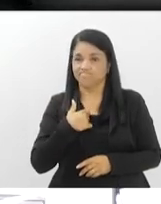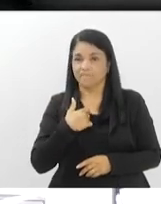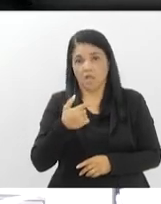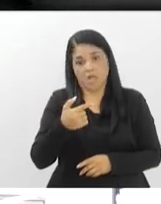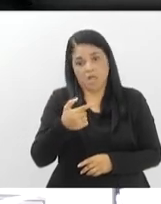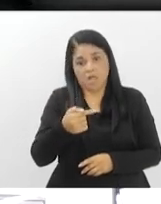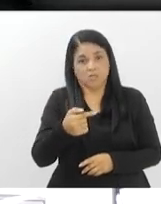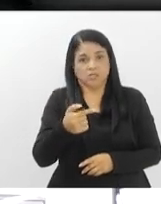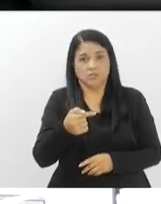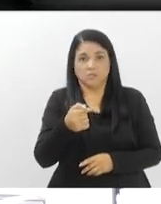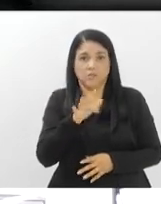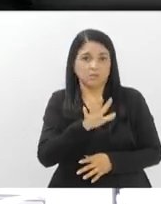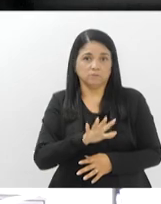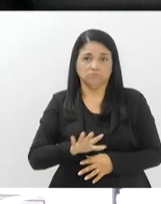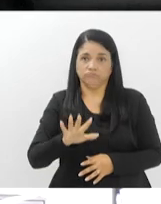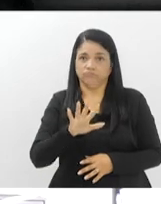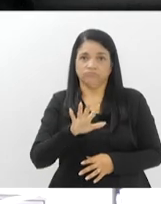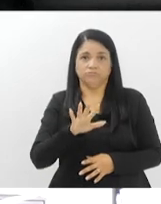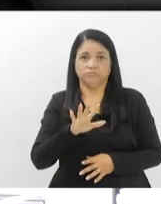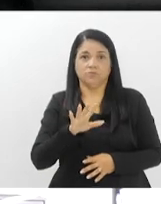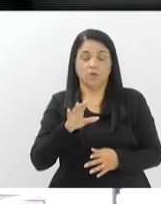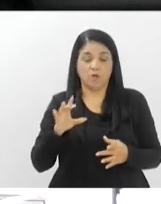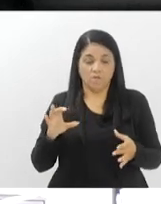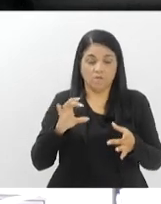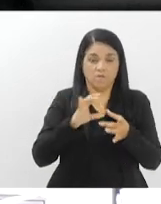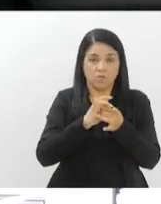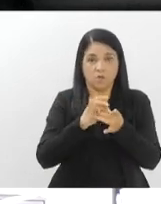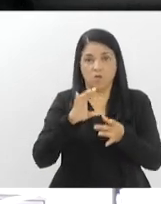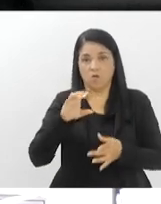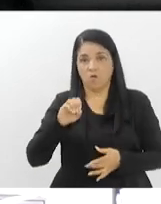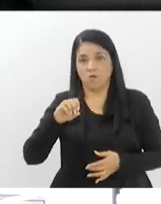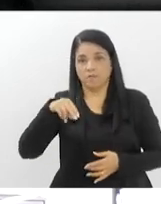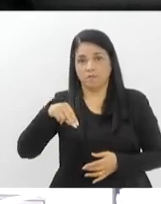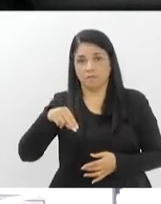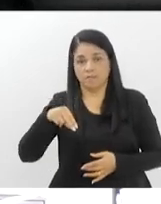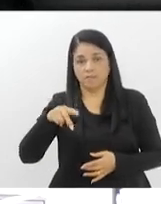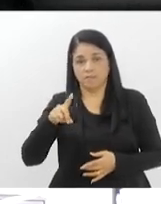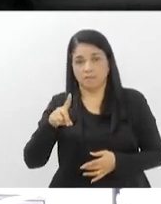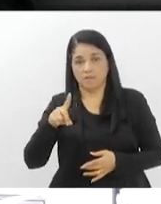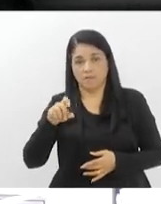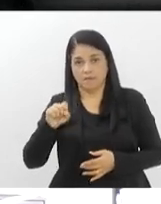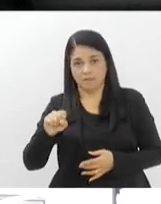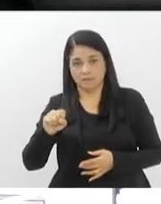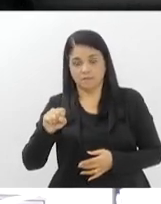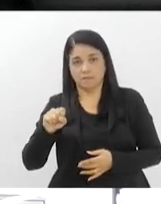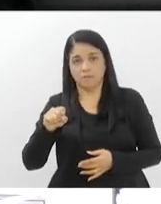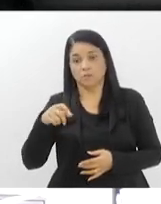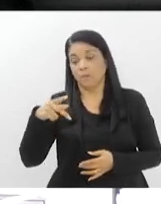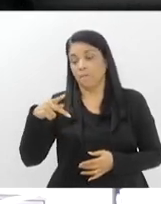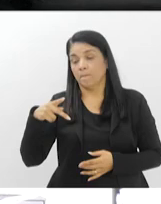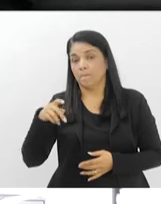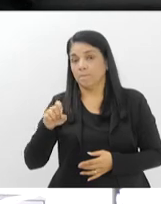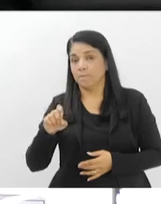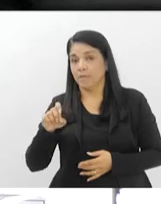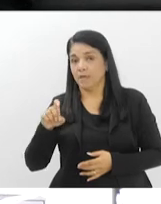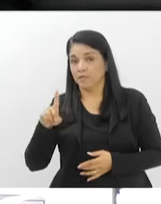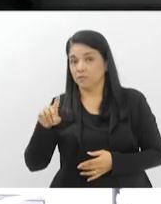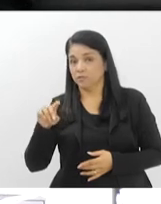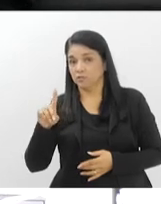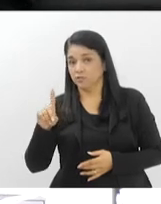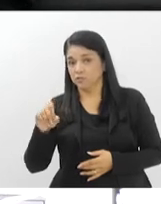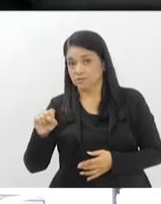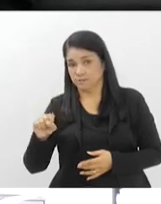17 genericamente, eu quero vincular as ODSs do PEDES, que é a lei maior. Perfeito,